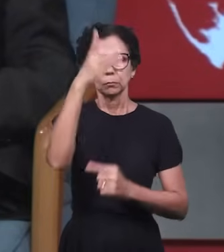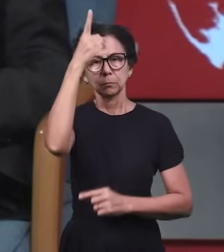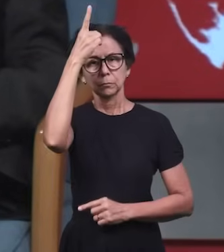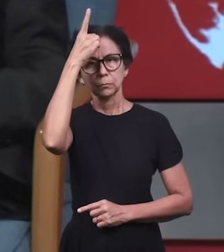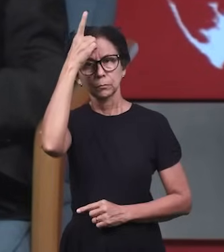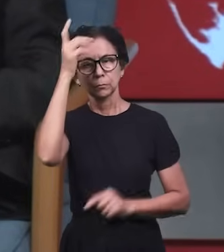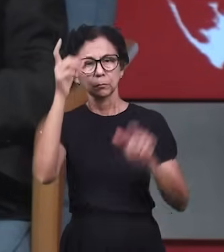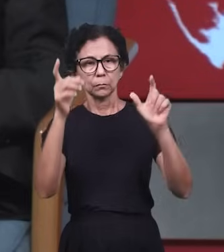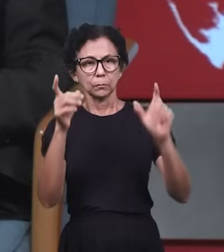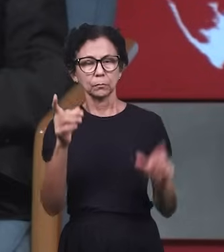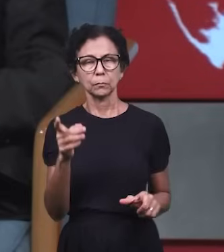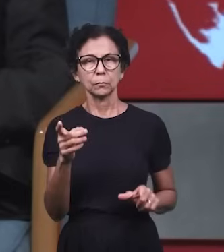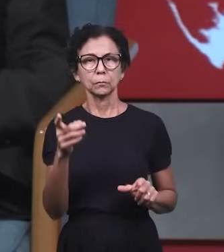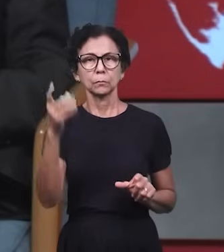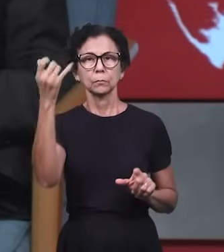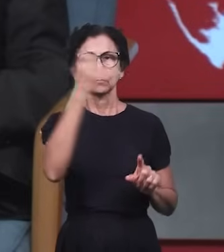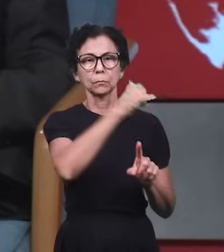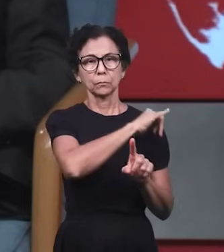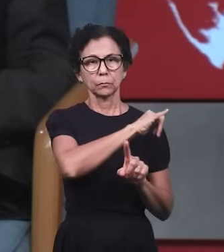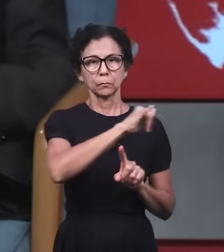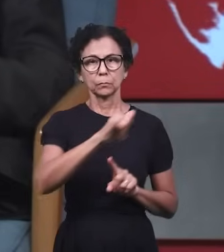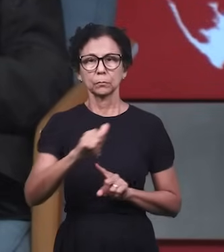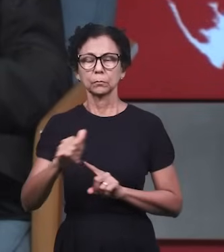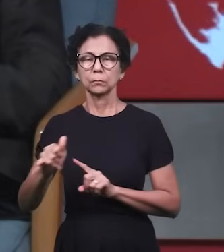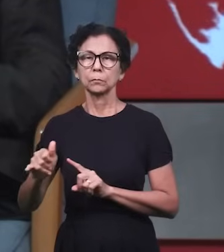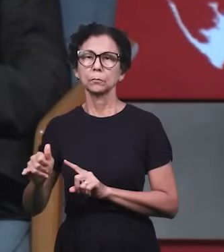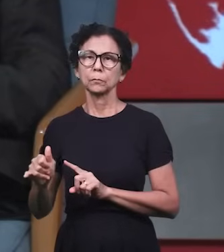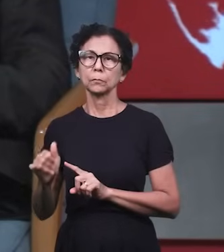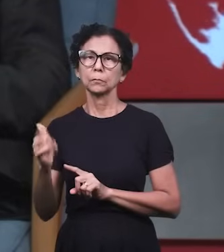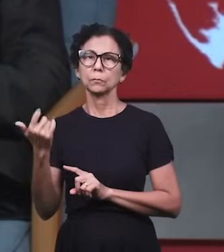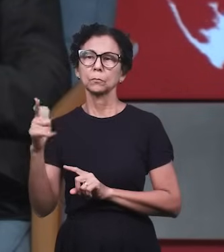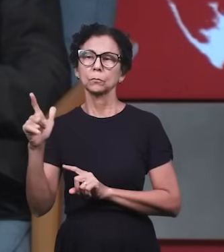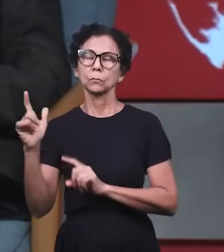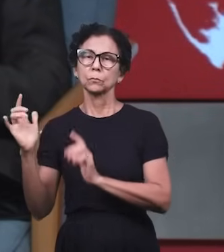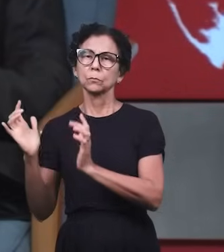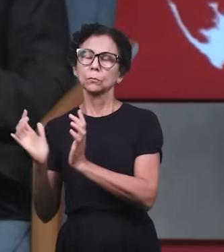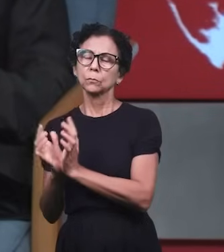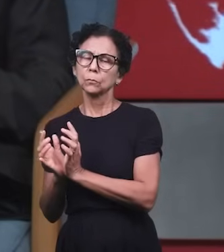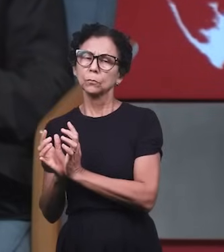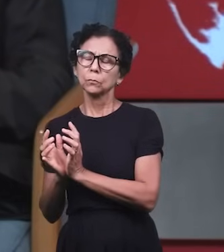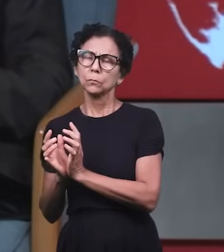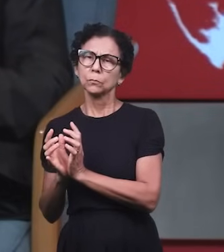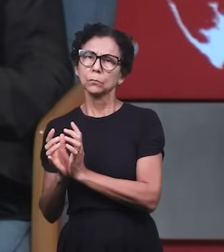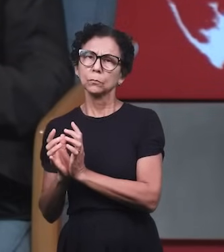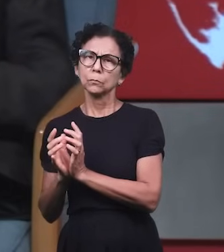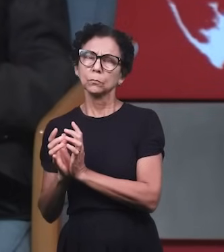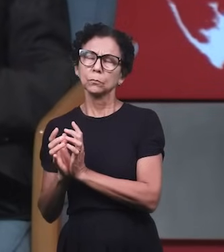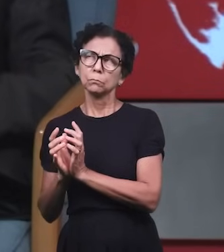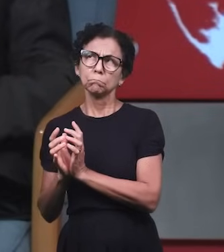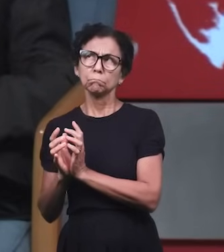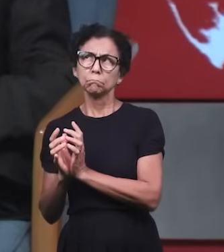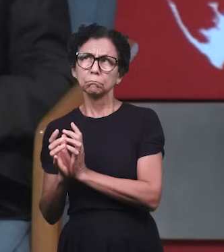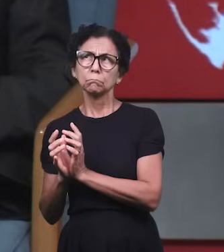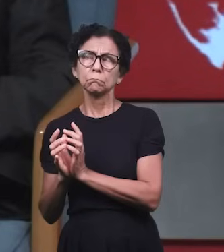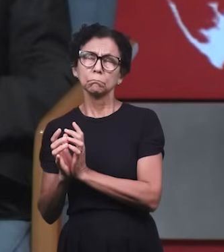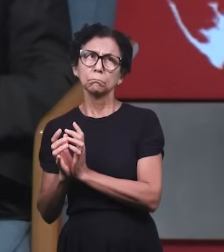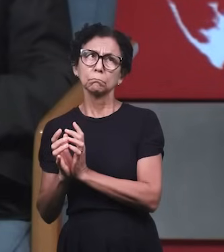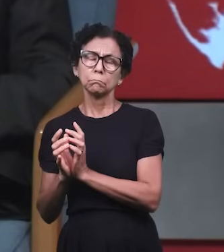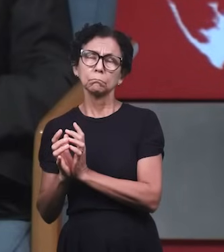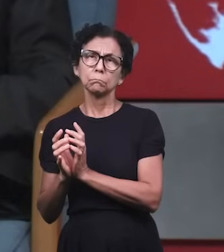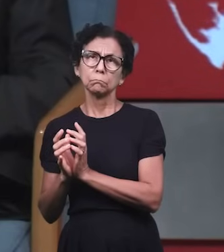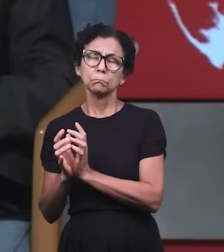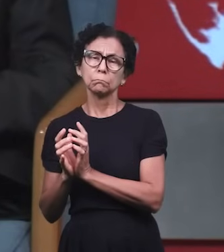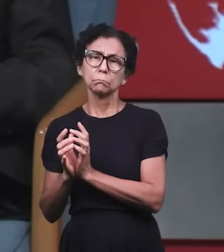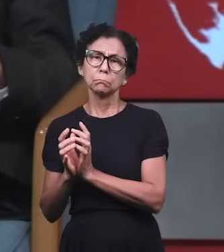um profetiza e os outros julguem. Por que isso? Porque pode haver uma falha